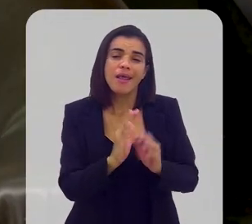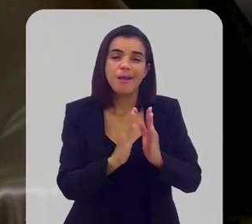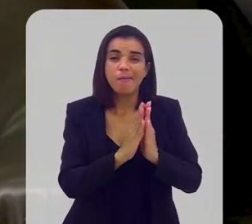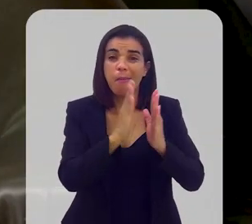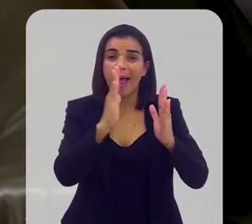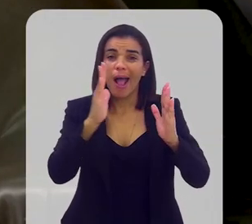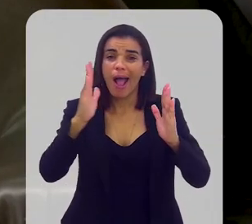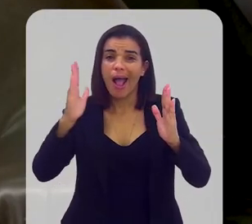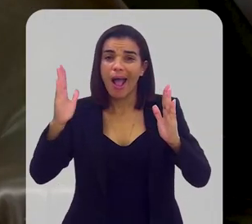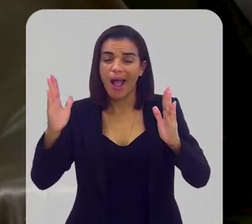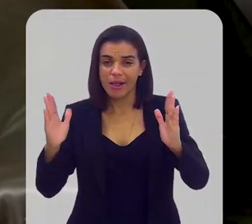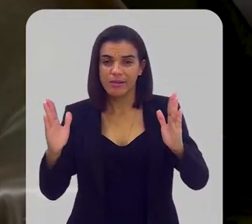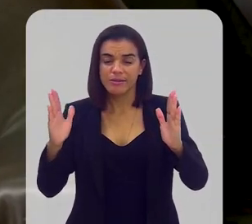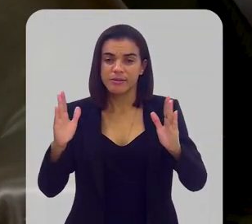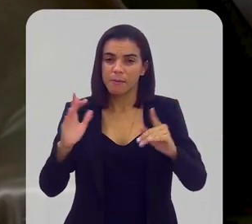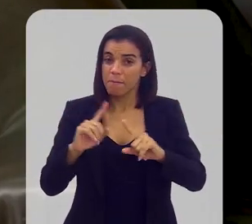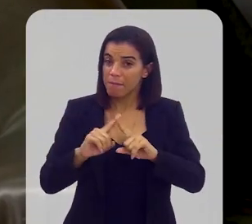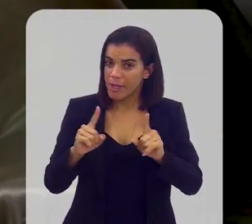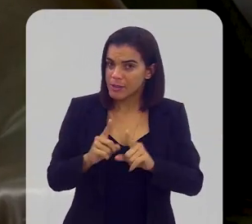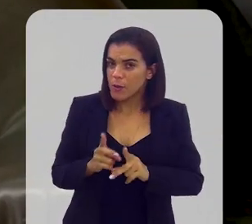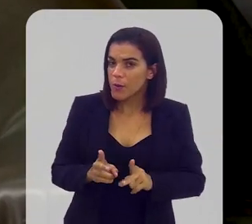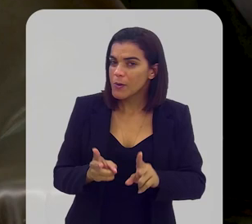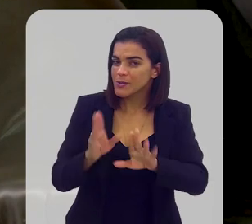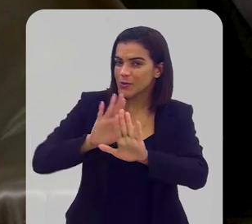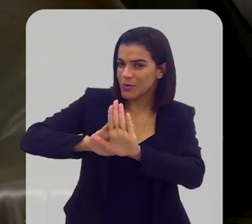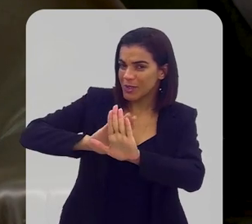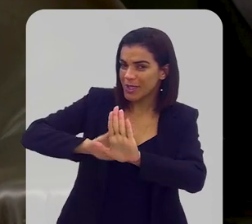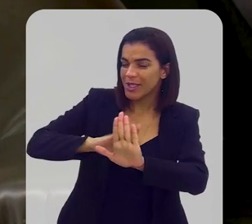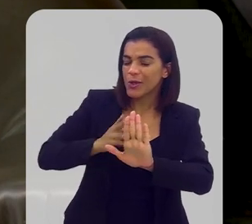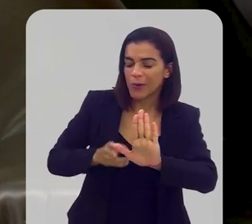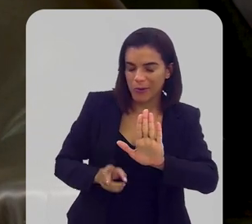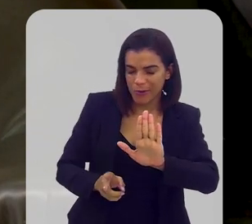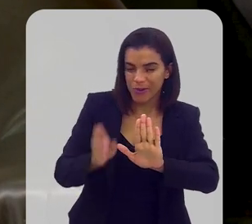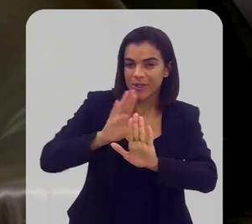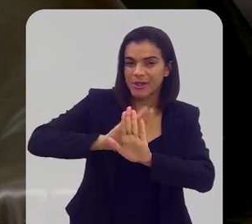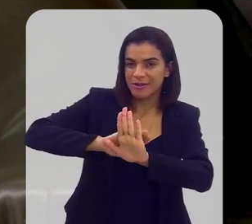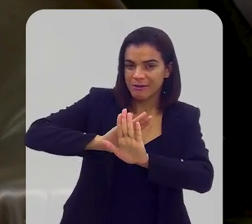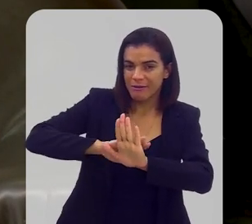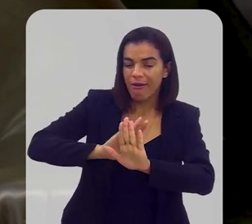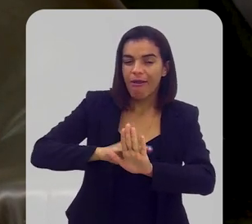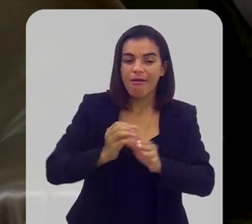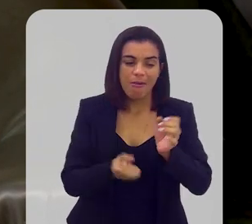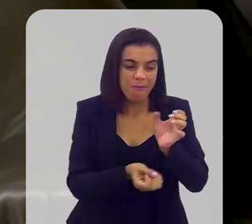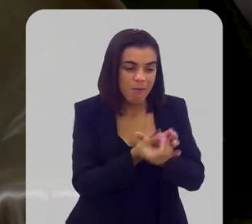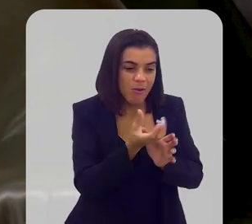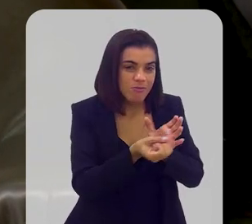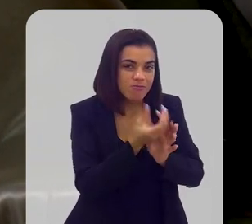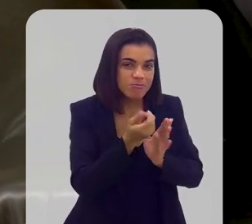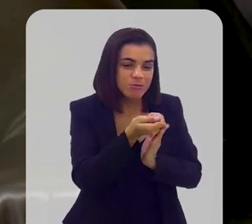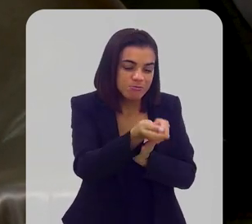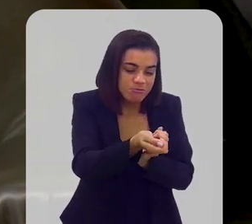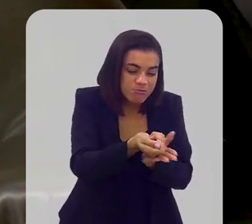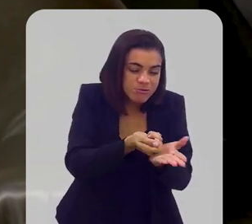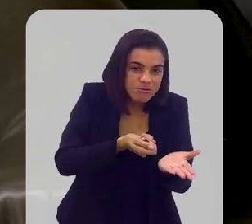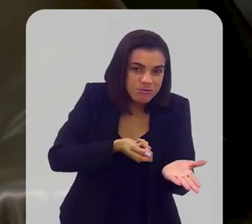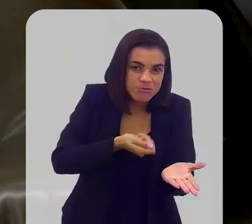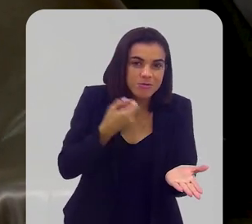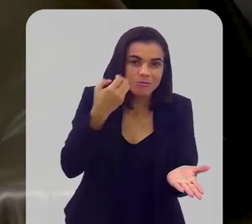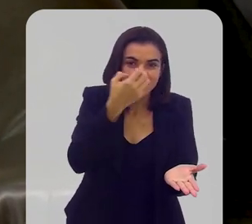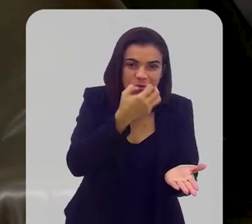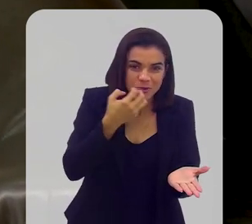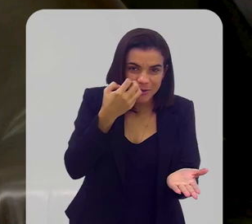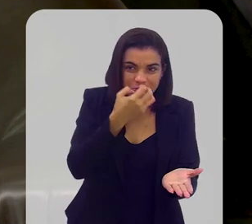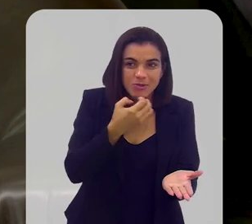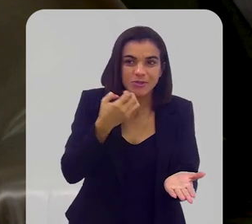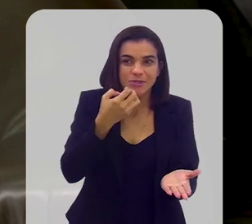bem prolongada, né? Uhum. Mas eu continuei ali nos bastidores. Continuou nos bastidores. Sim, produzindo,